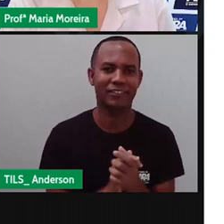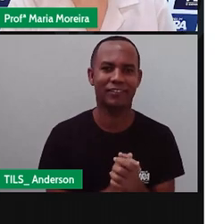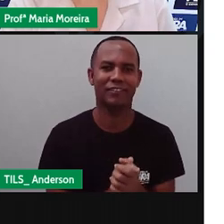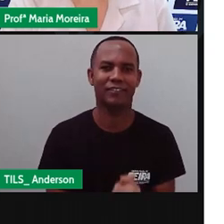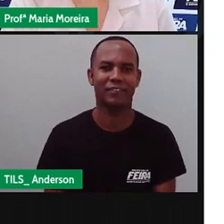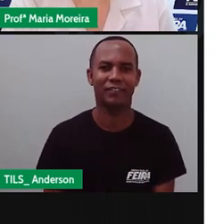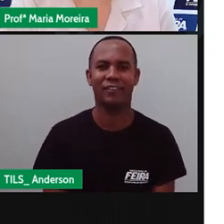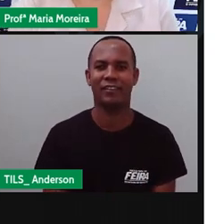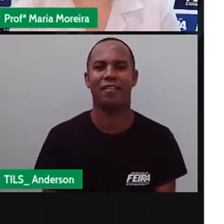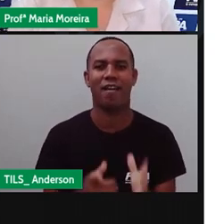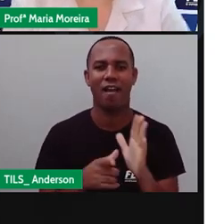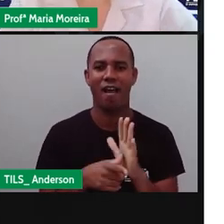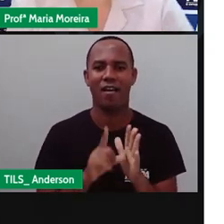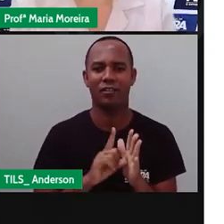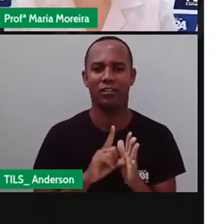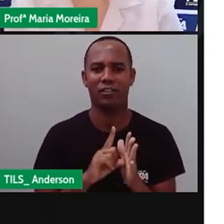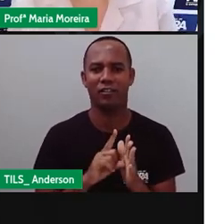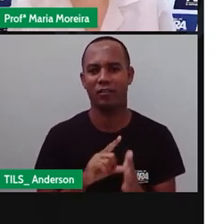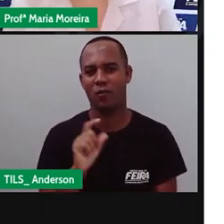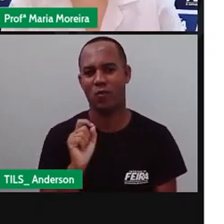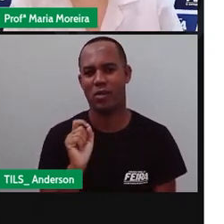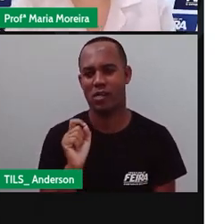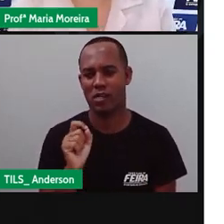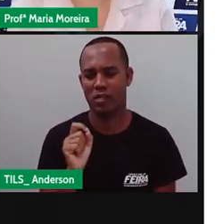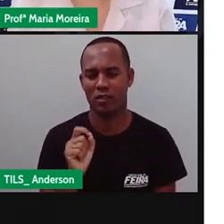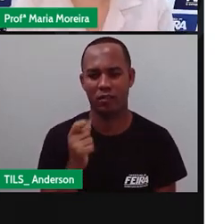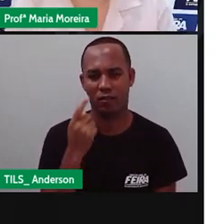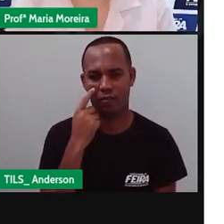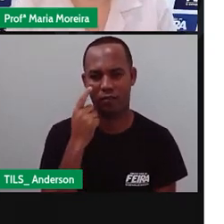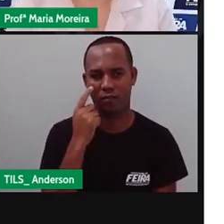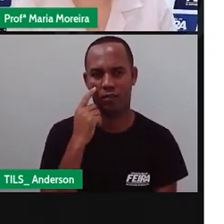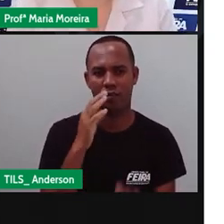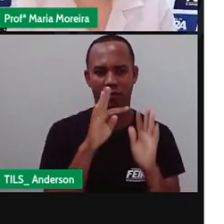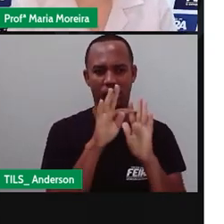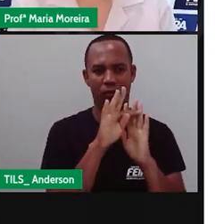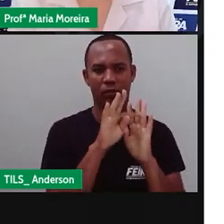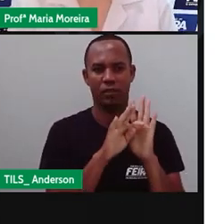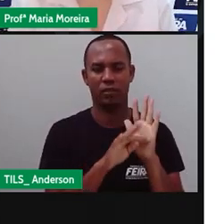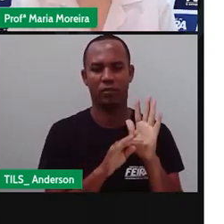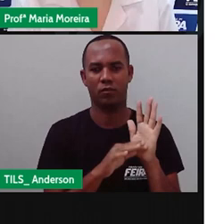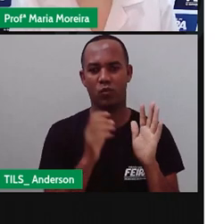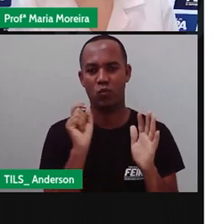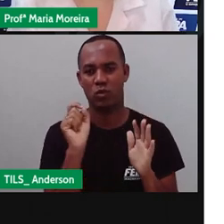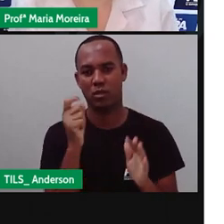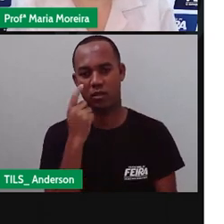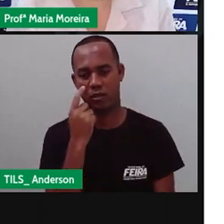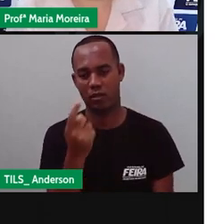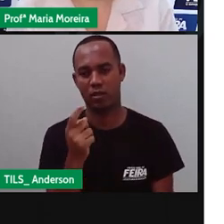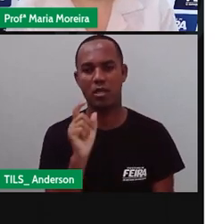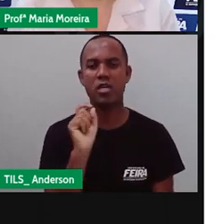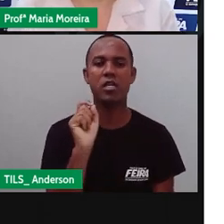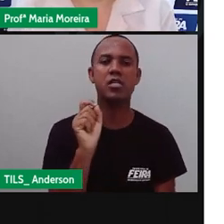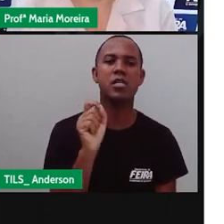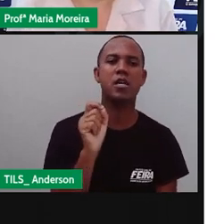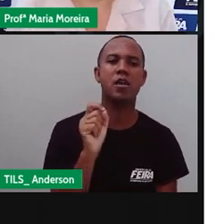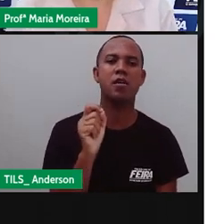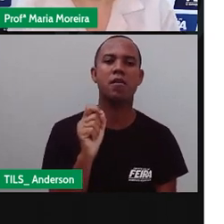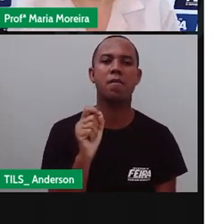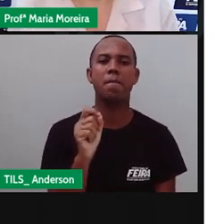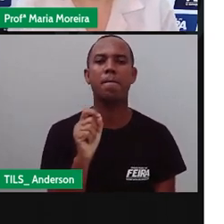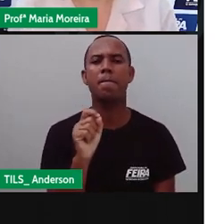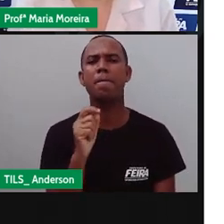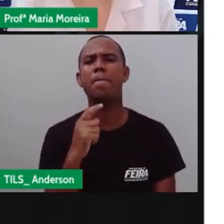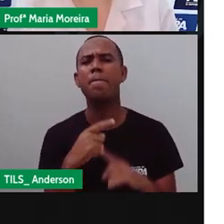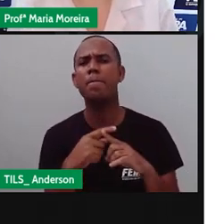Então, antes, né, vamos aqui ver um texto sobre um vídeo, desculpa, sobre produção textual. Para quem? Para